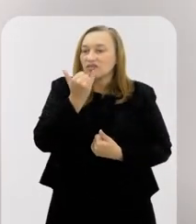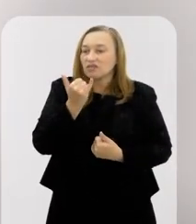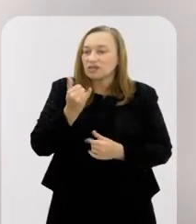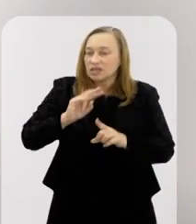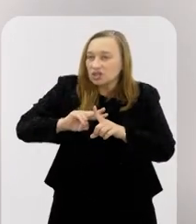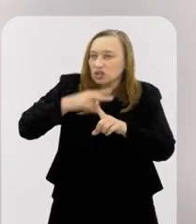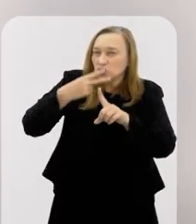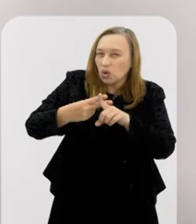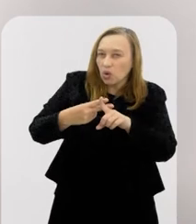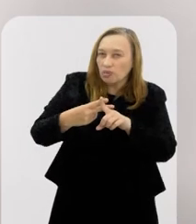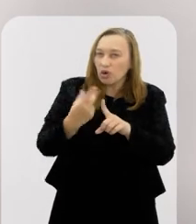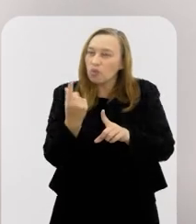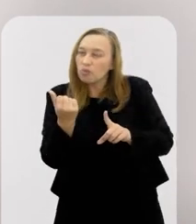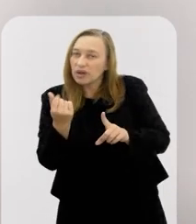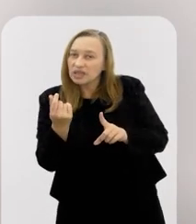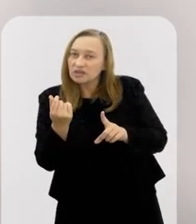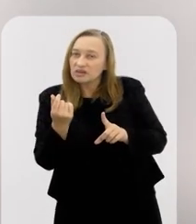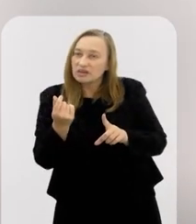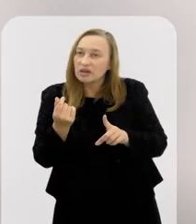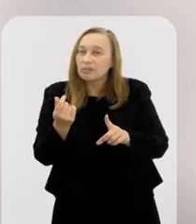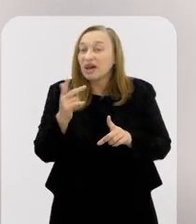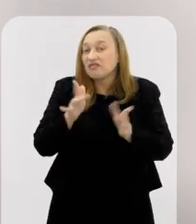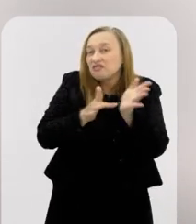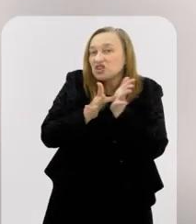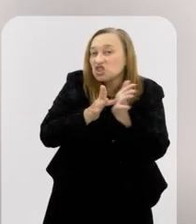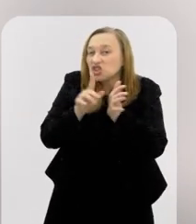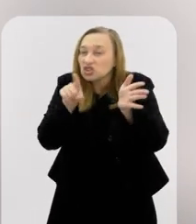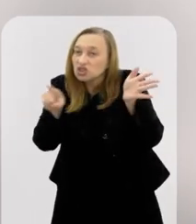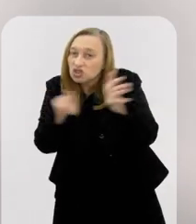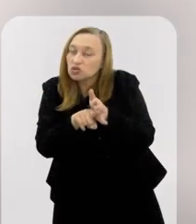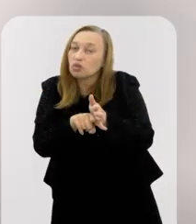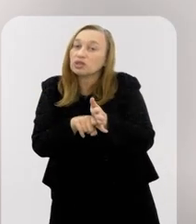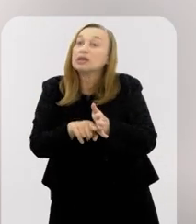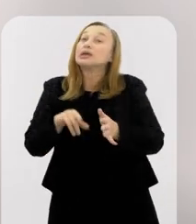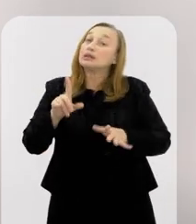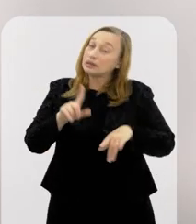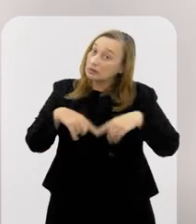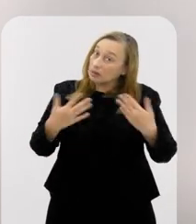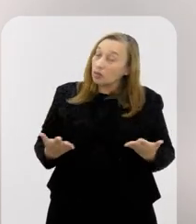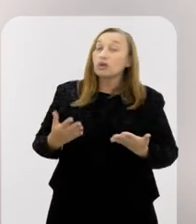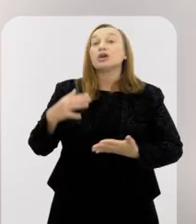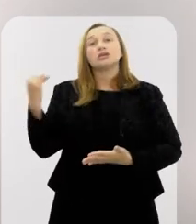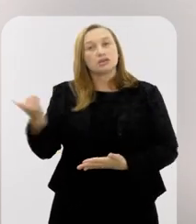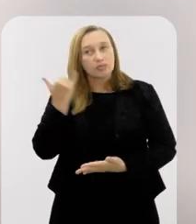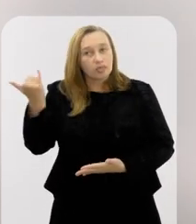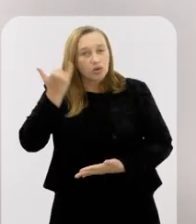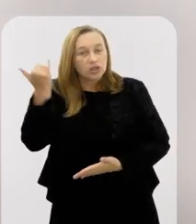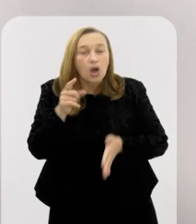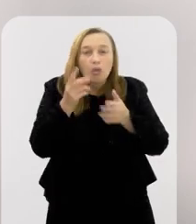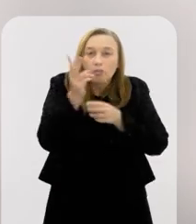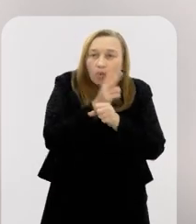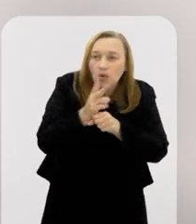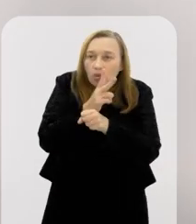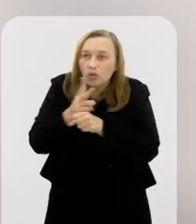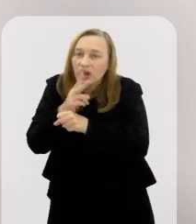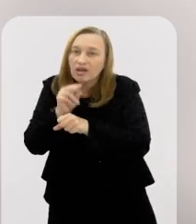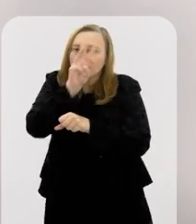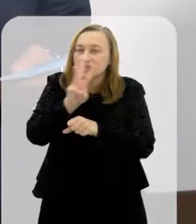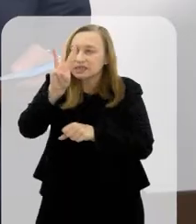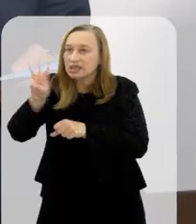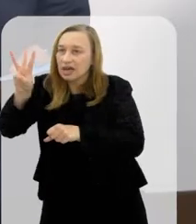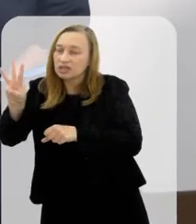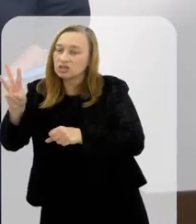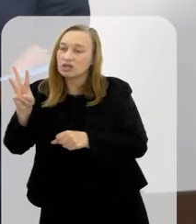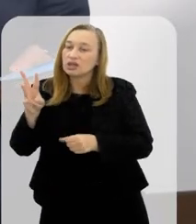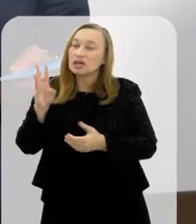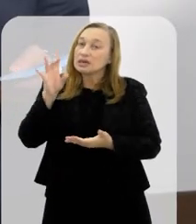que tá dando desconto né que é metade do dobro né Então isso é importante eh procurar sites confiáveis